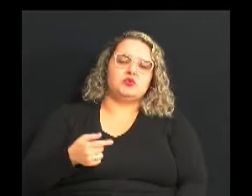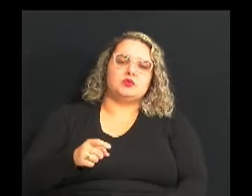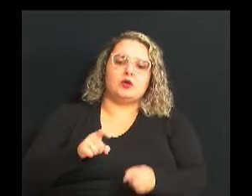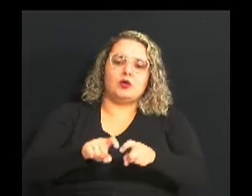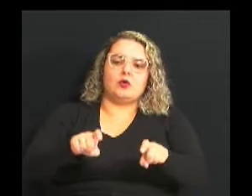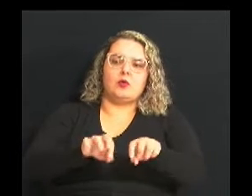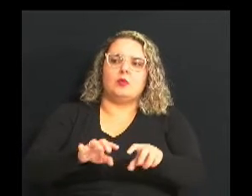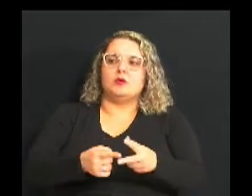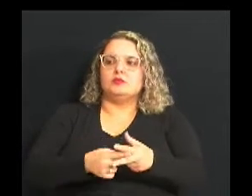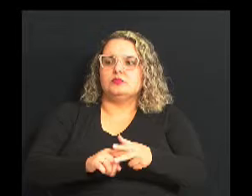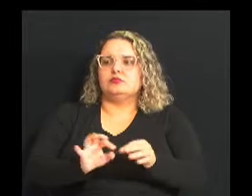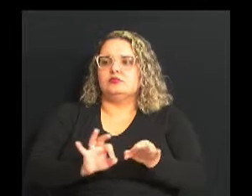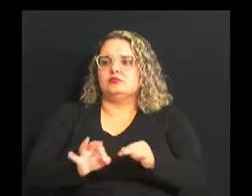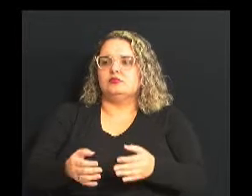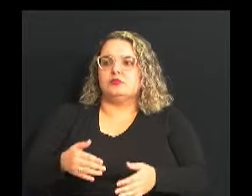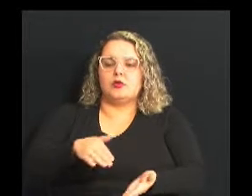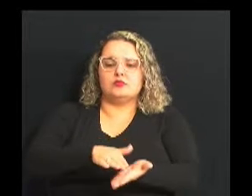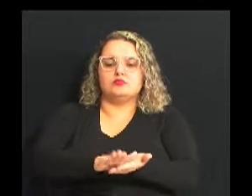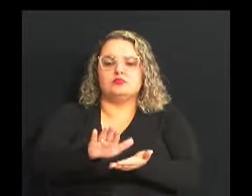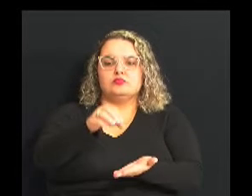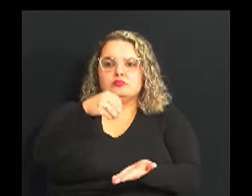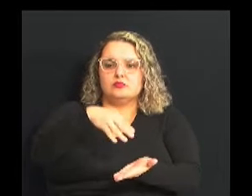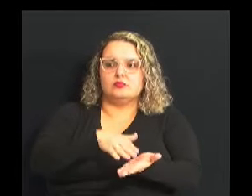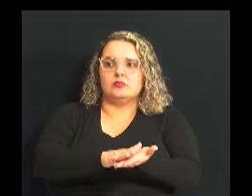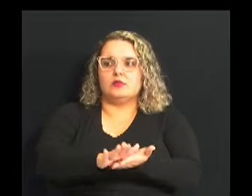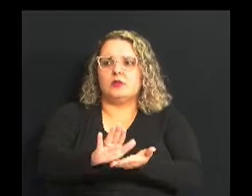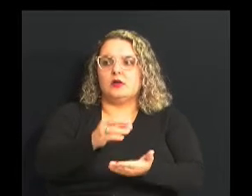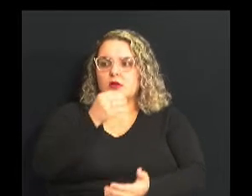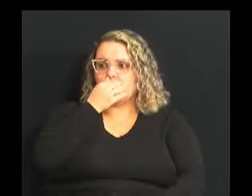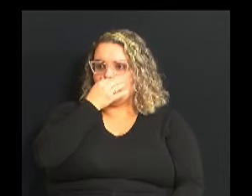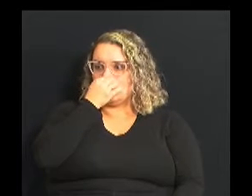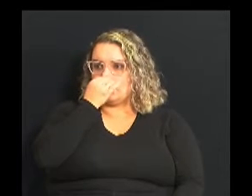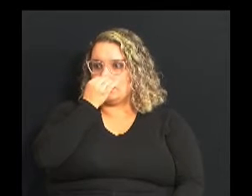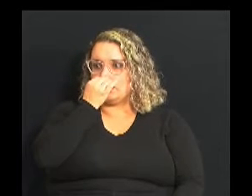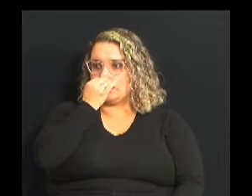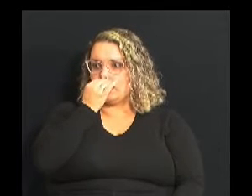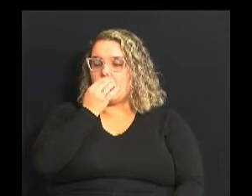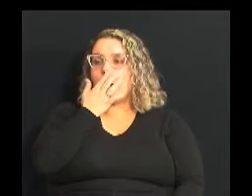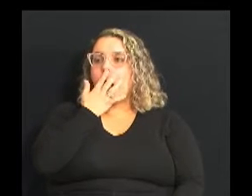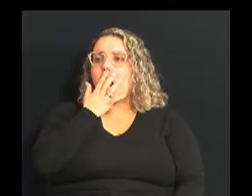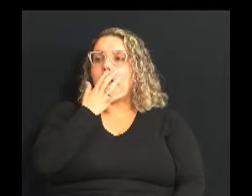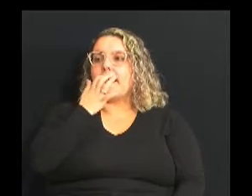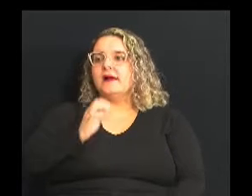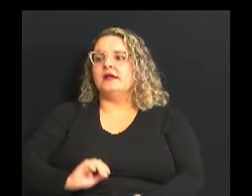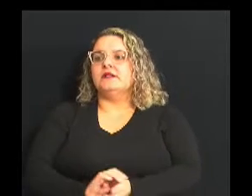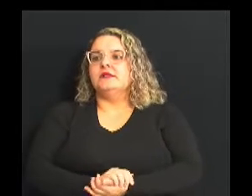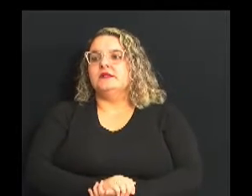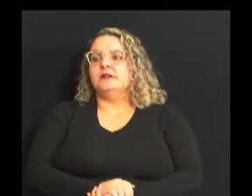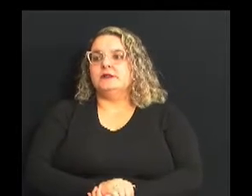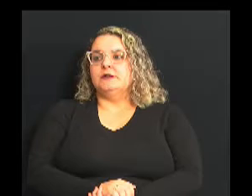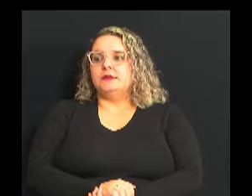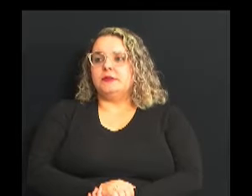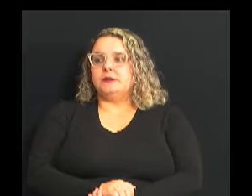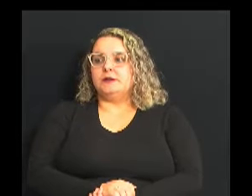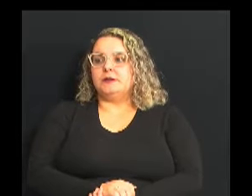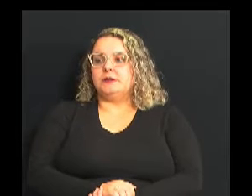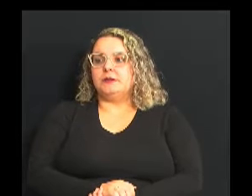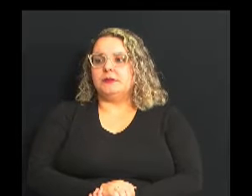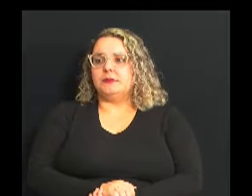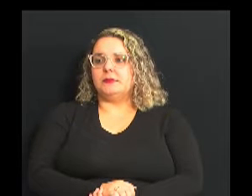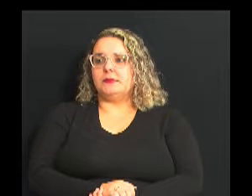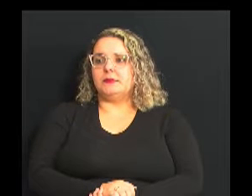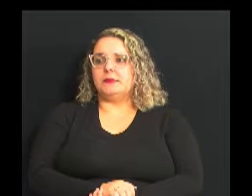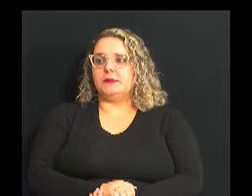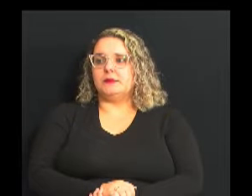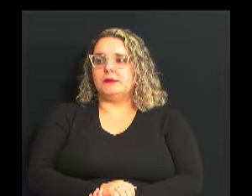travar impressora, tirar vírus de computador. Infelizmente, muitas pessoas ainda acreditam,